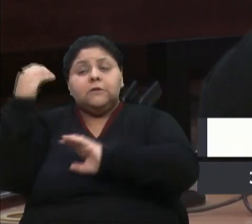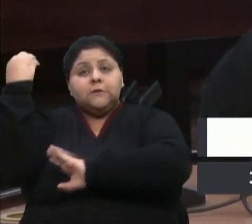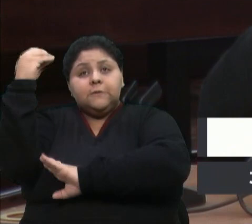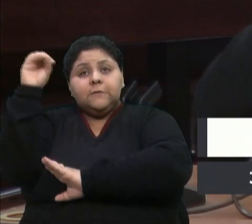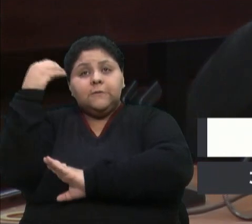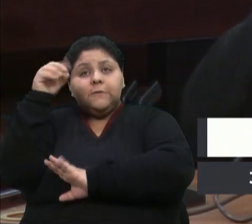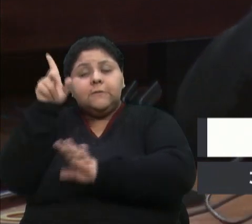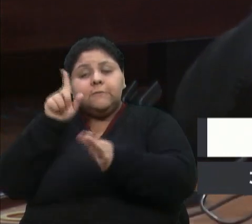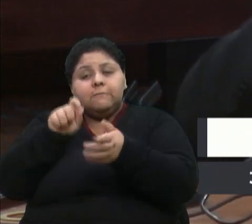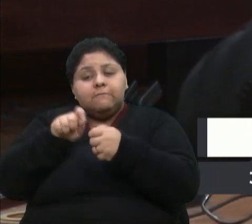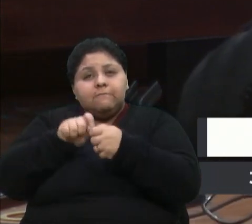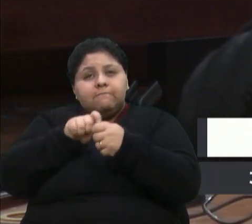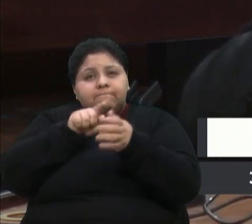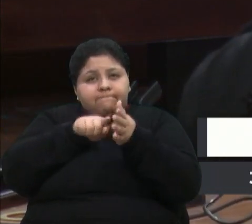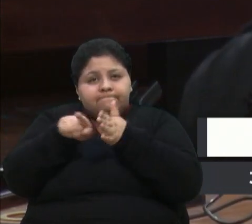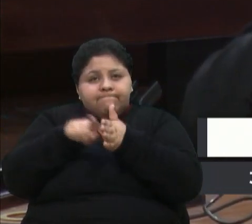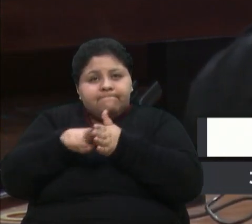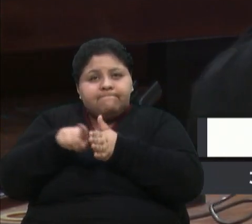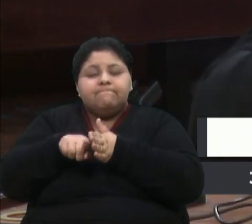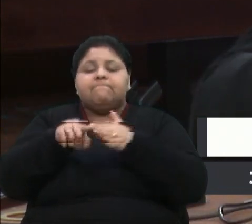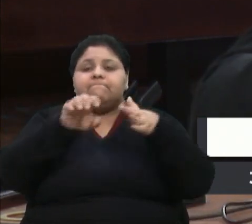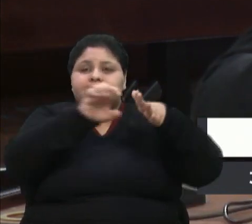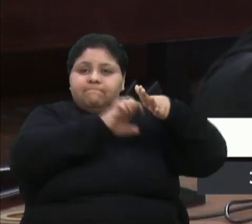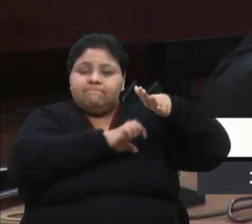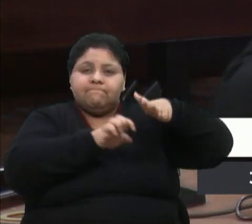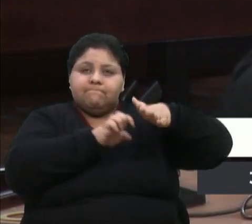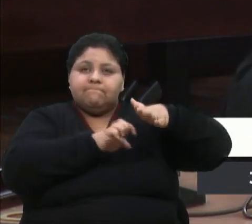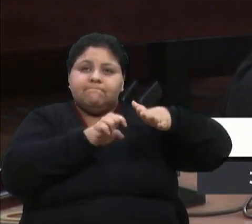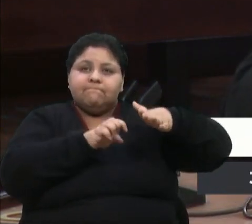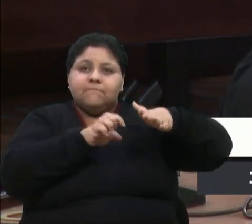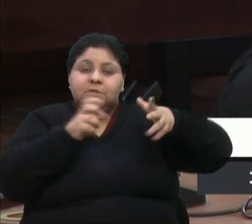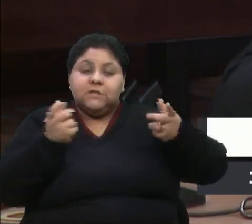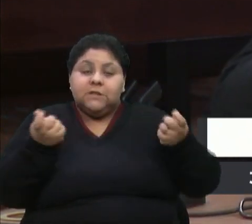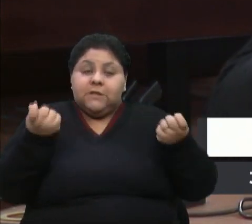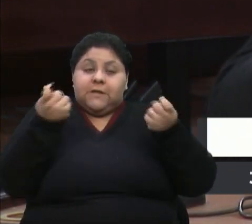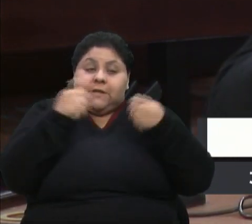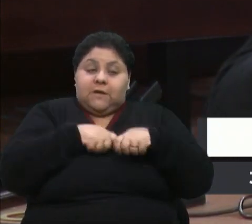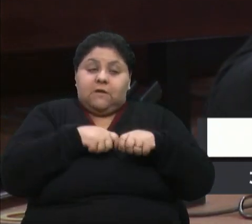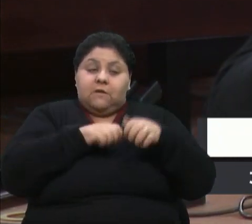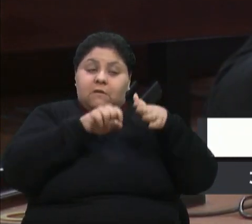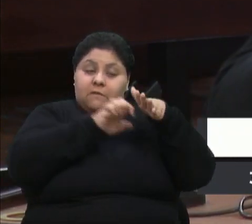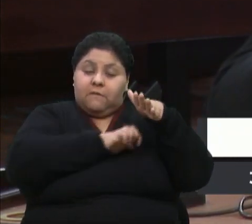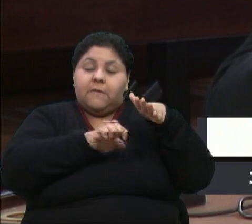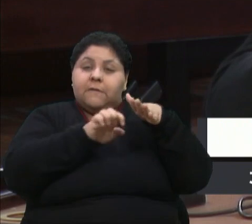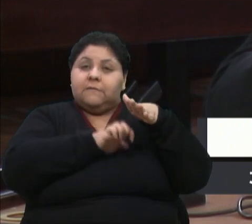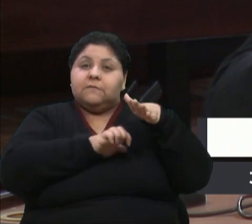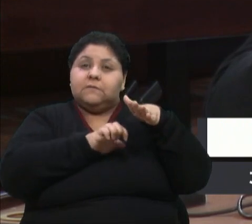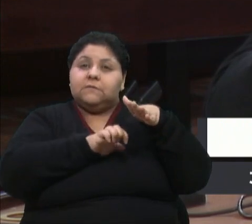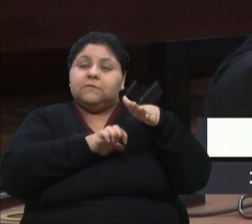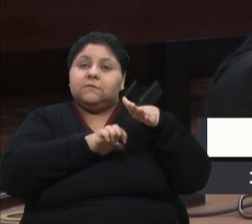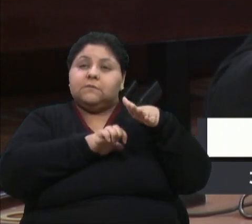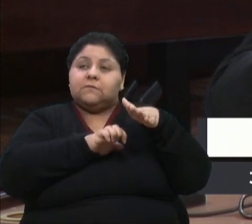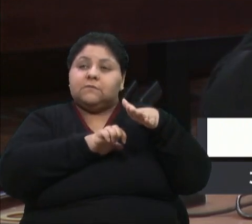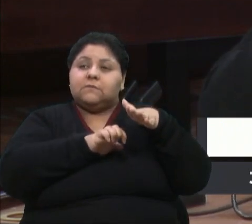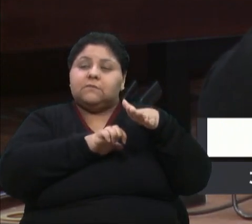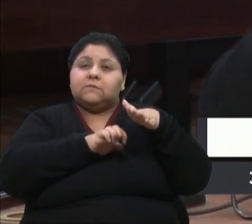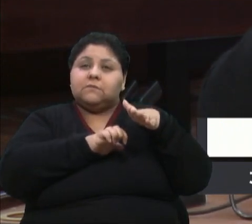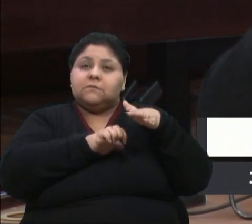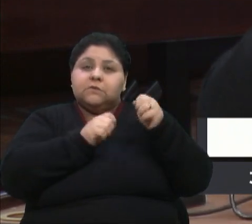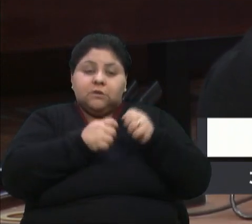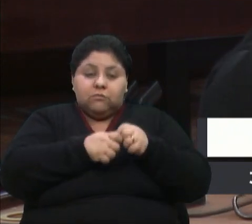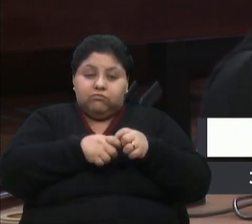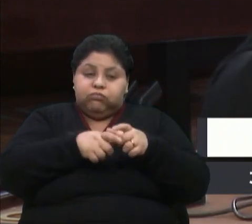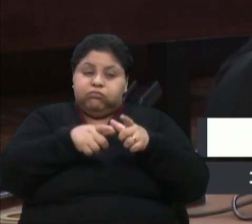pesquisa sobre a empresa para ver a capacidade dessa empresa. É uma empresa de tamanho